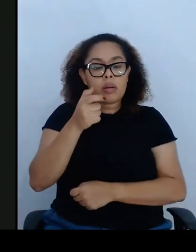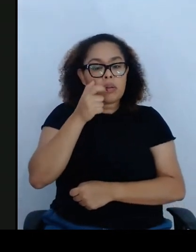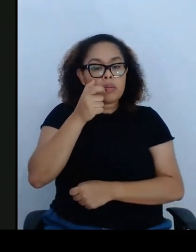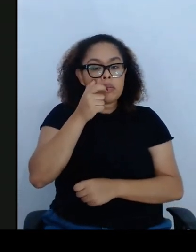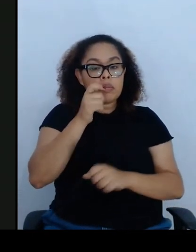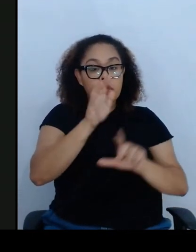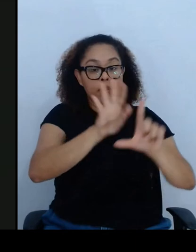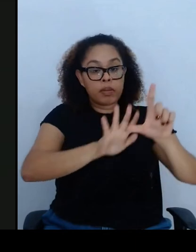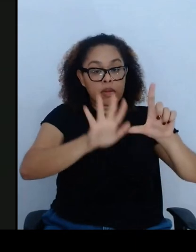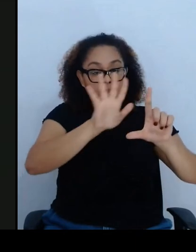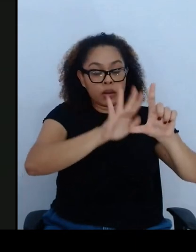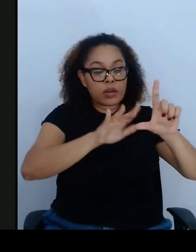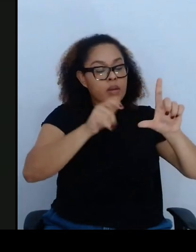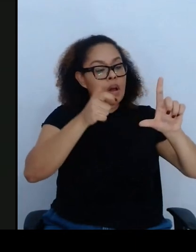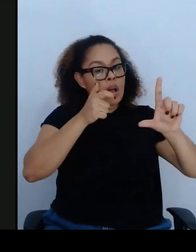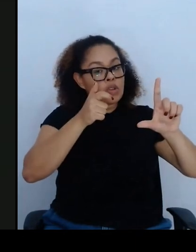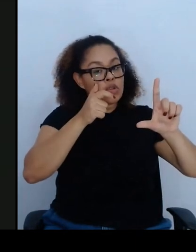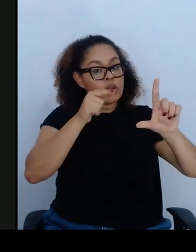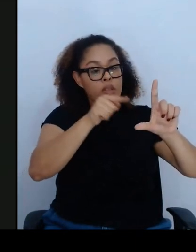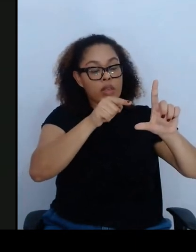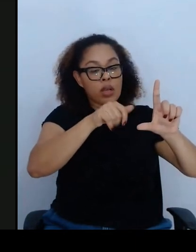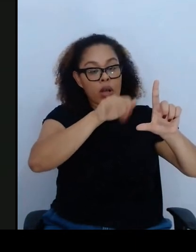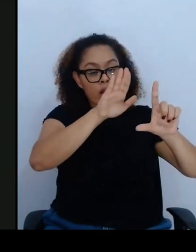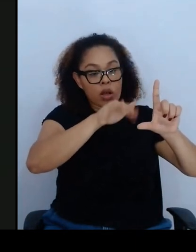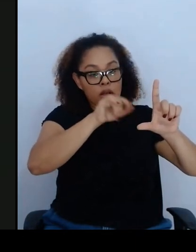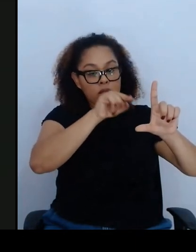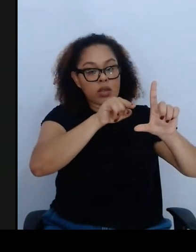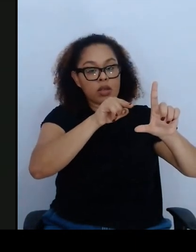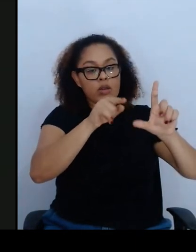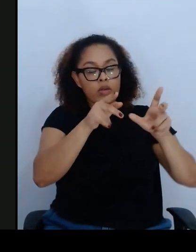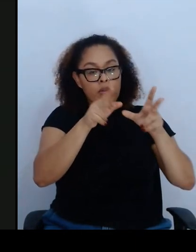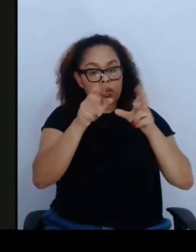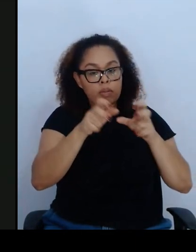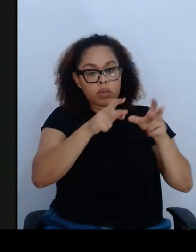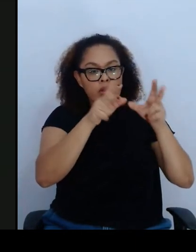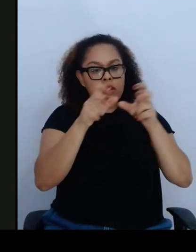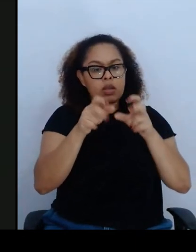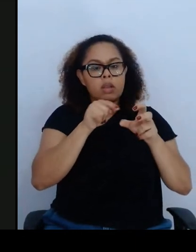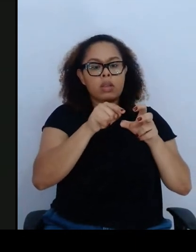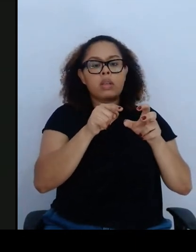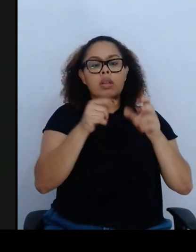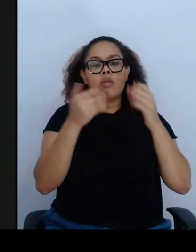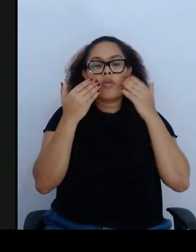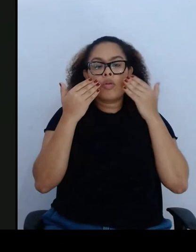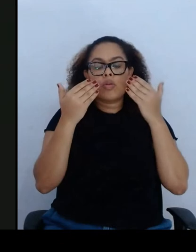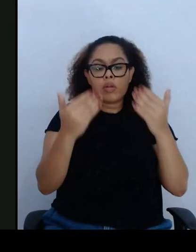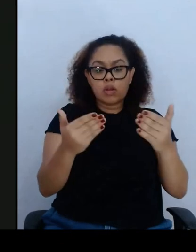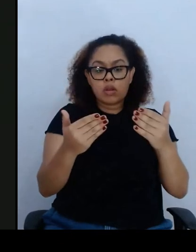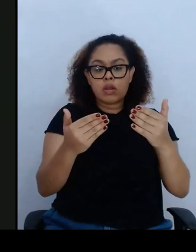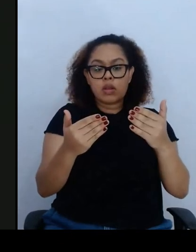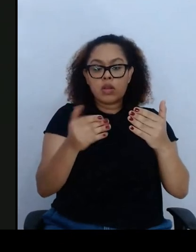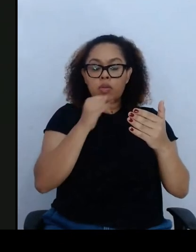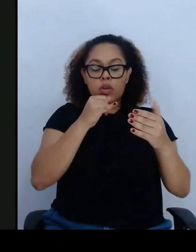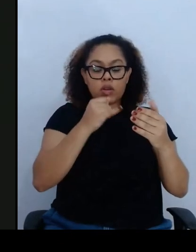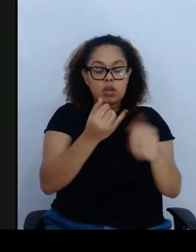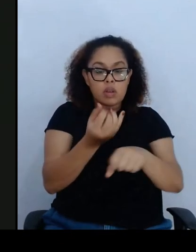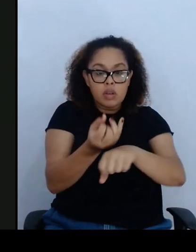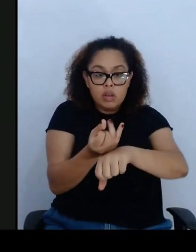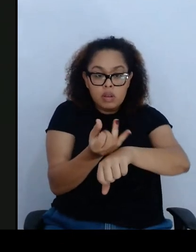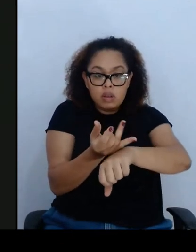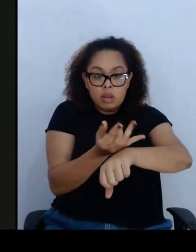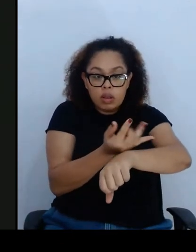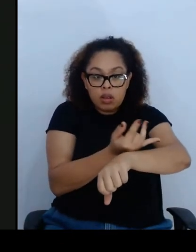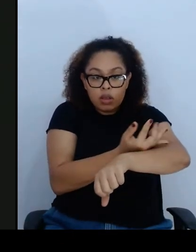da qual nós temos mais segurança que foi sim exposta duas figuras na grama de 1954